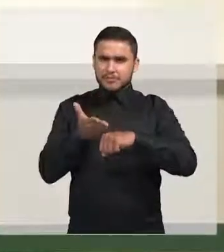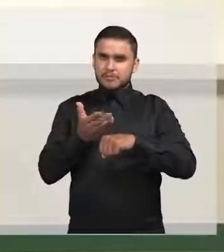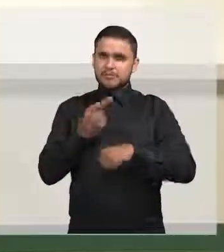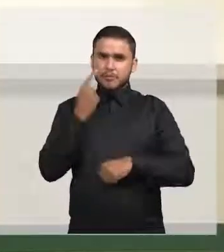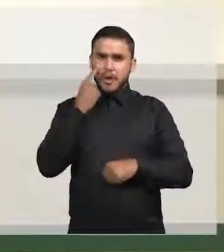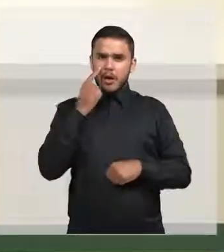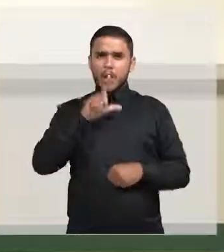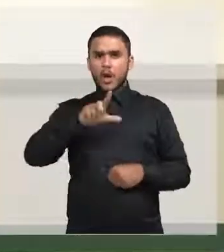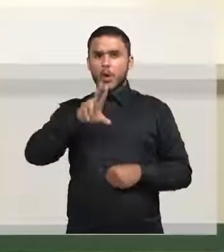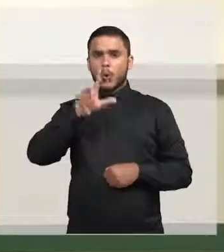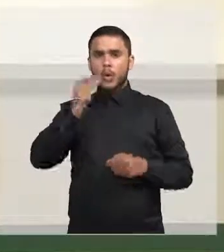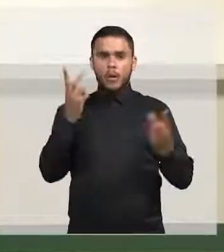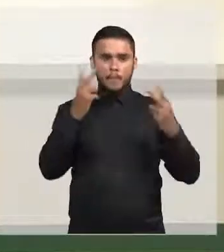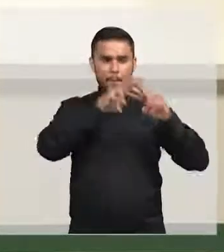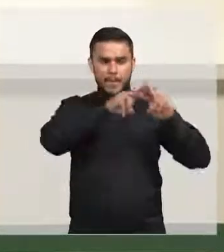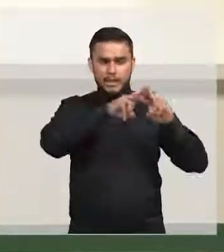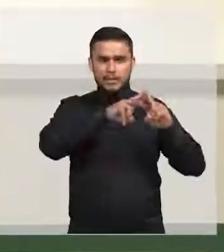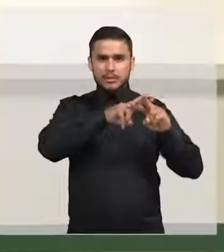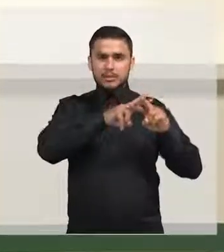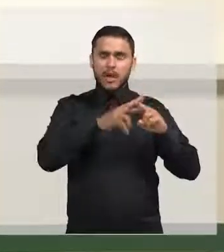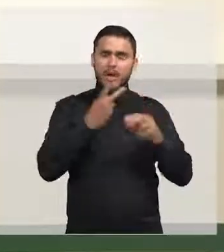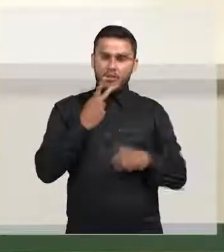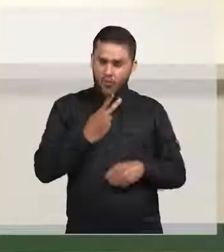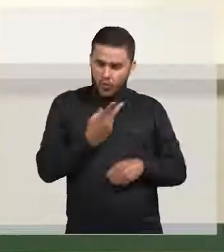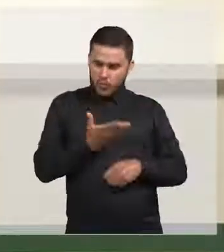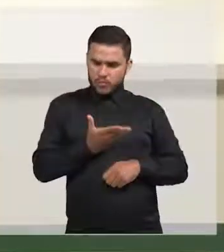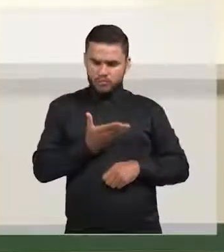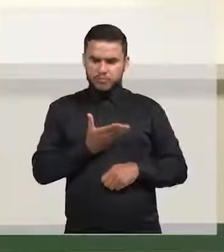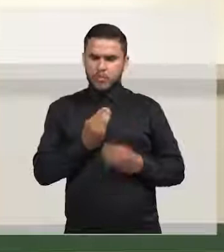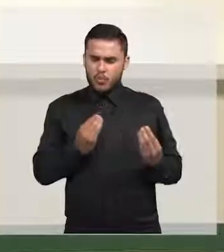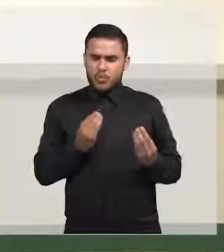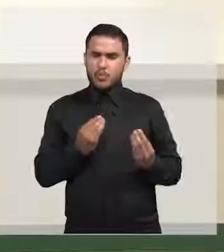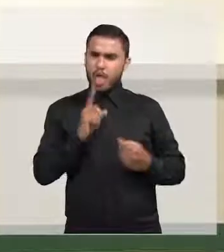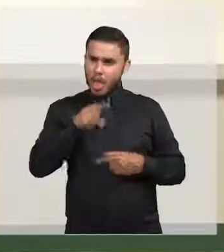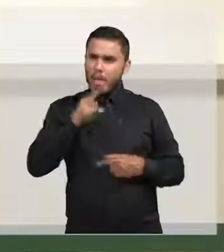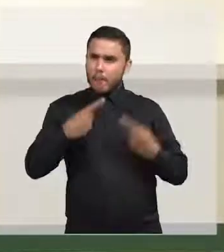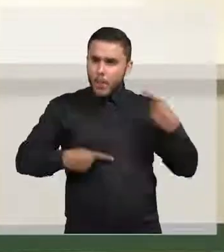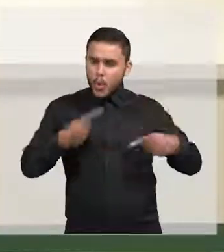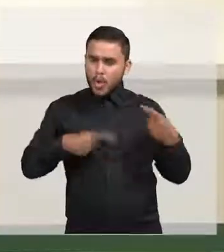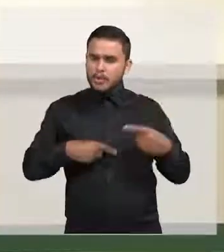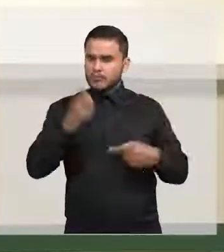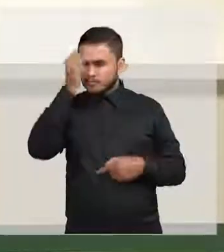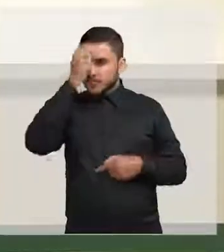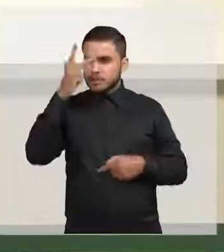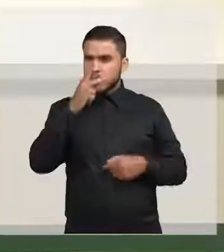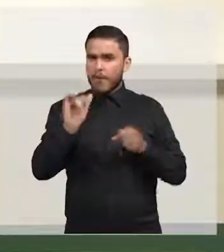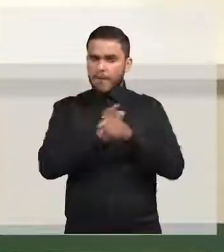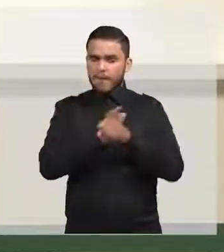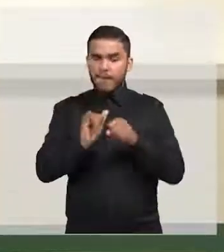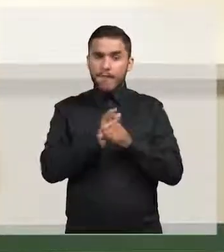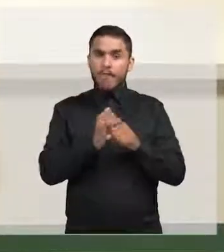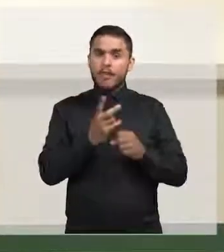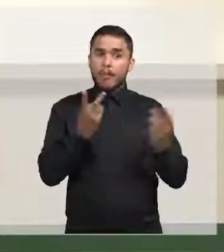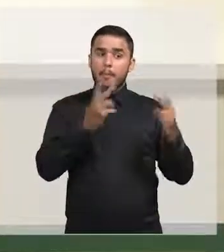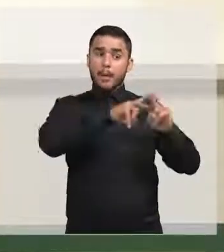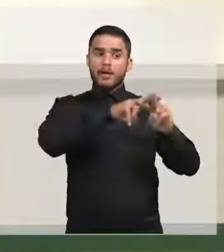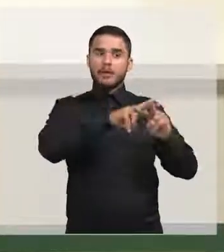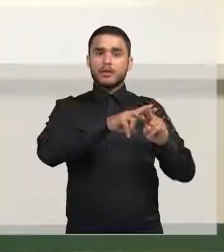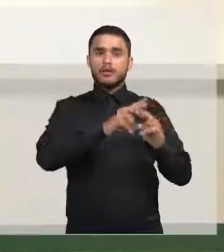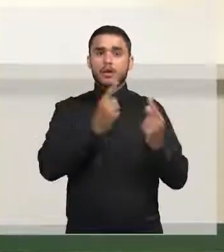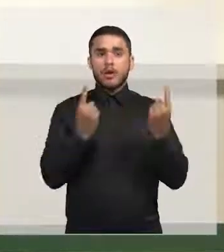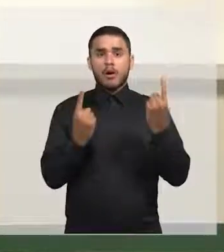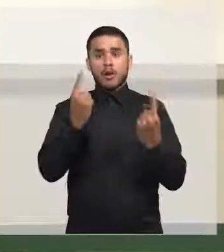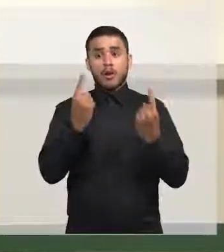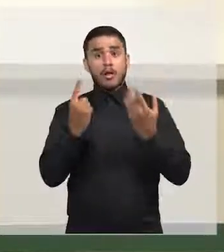levar só essa conversa, porque não tem que ser nós dois, porque senão dá problema. Deixa eu só lhe dizer. Nós se diz que é um